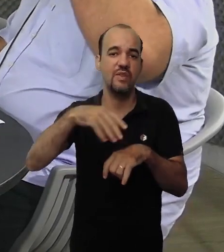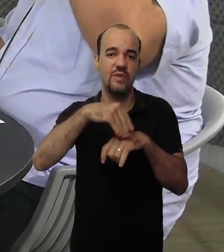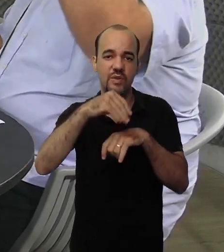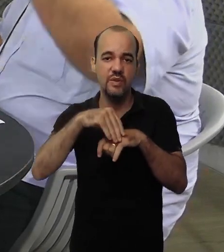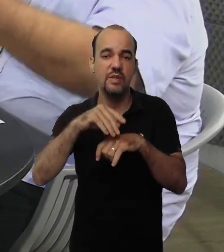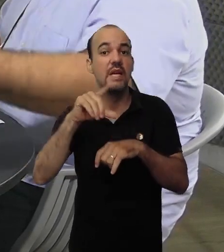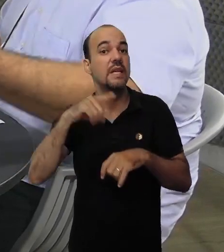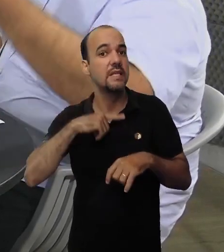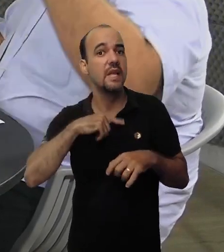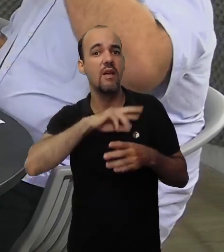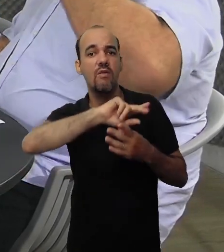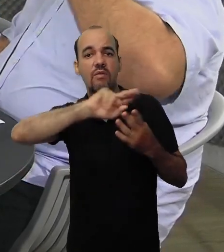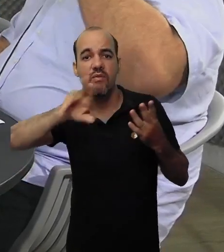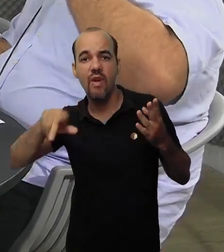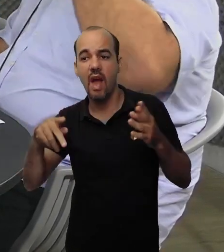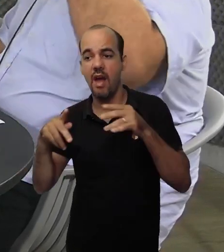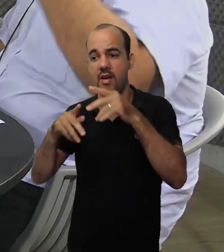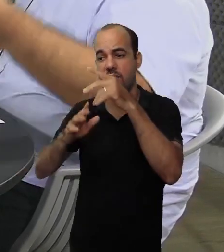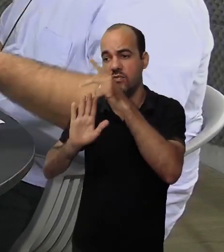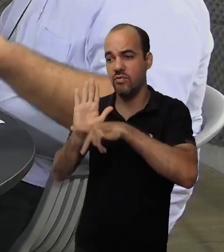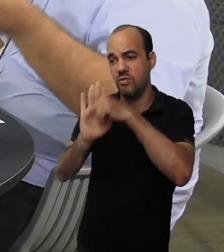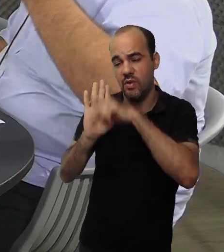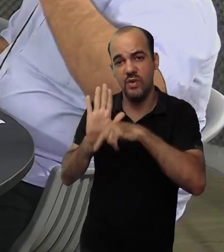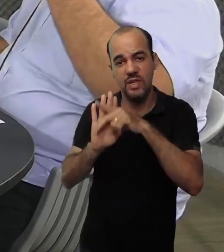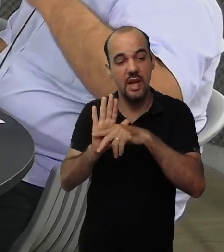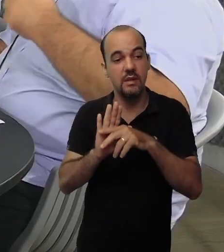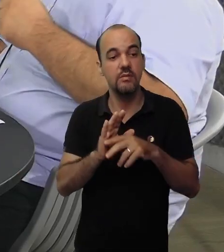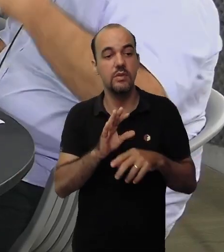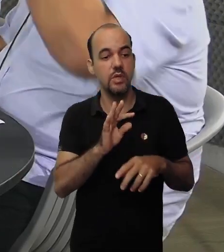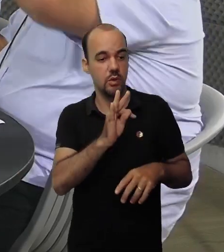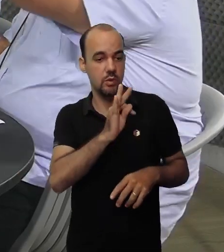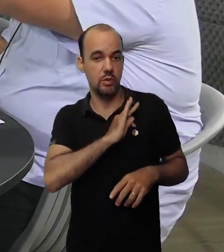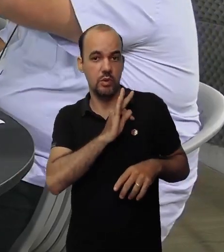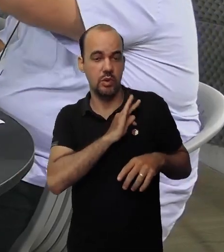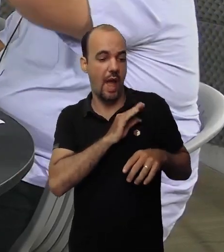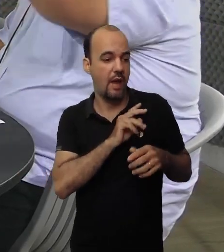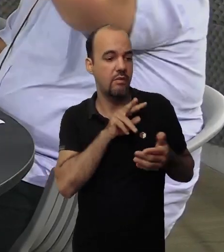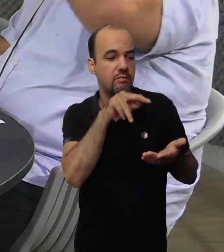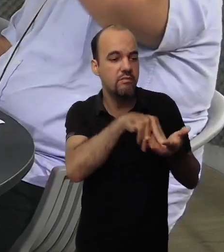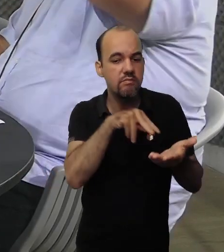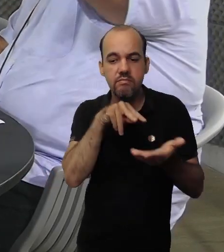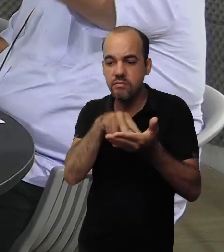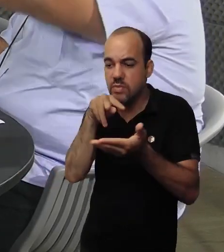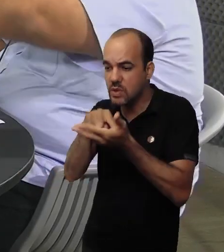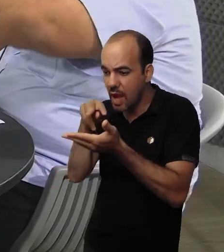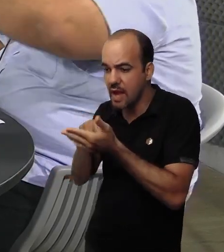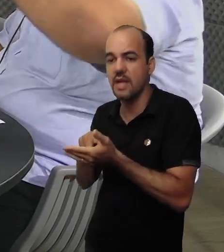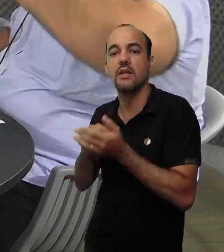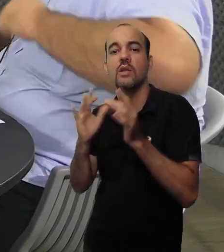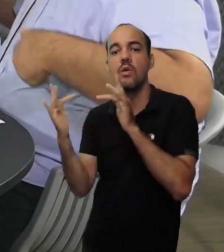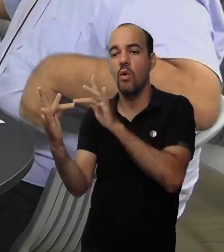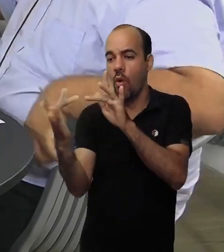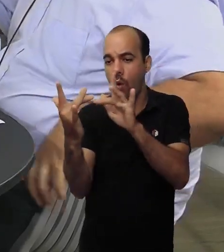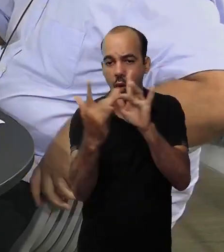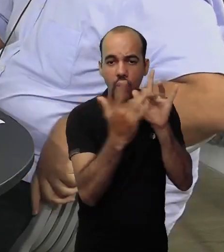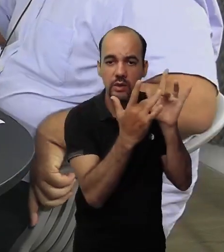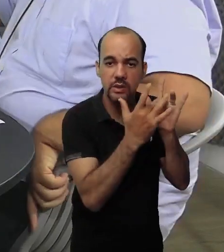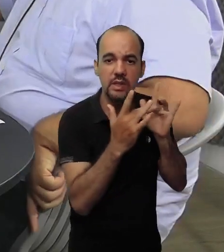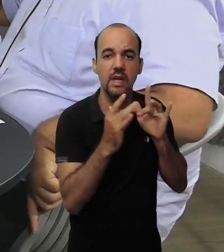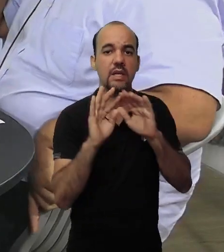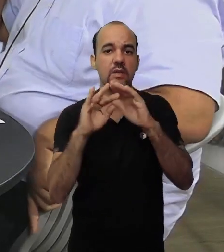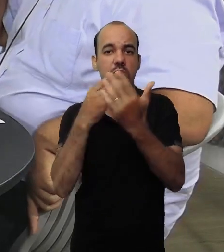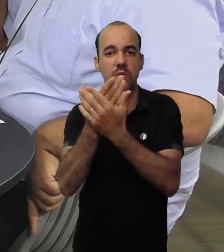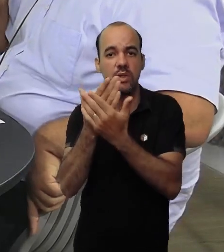nossos técnicos estão indo nas escolas, porque nós estamos indo nas escolas. Porque a comunicação está indo nas escolas. E porque